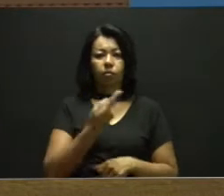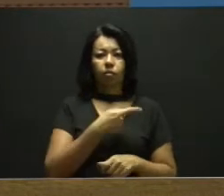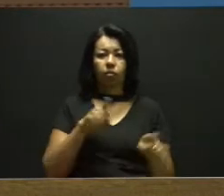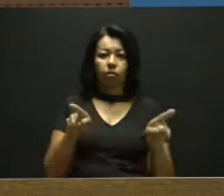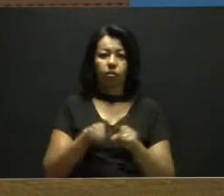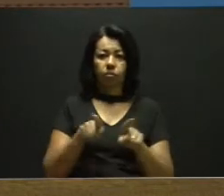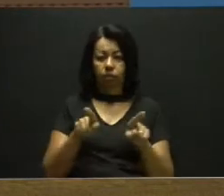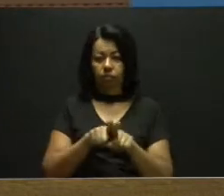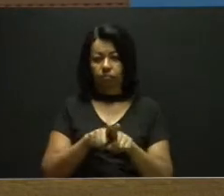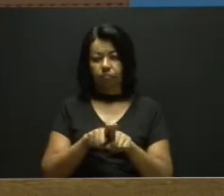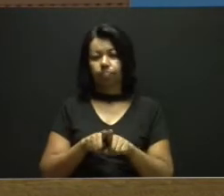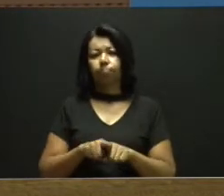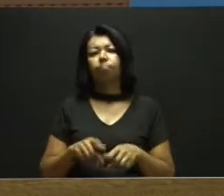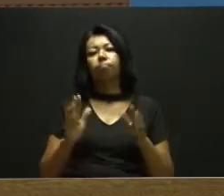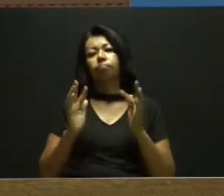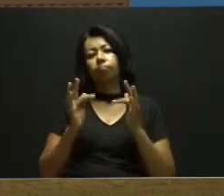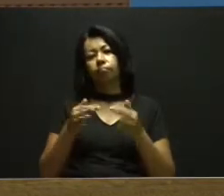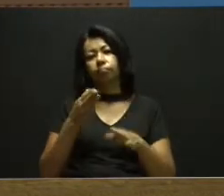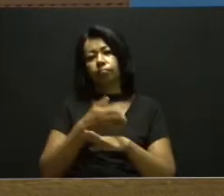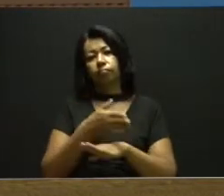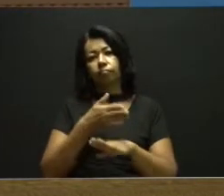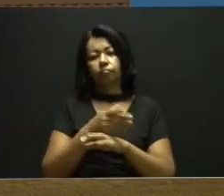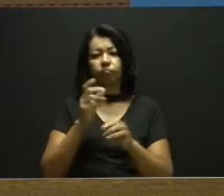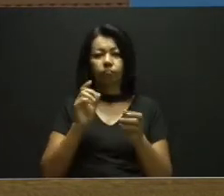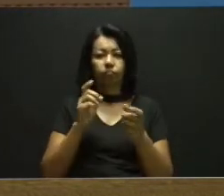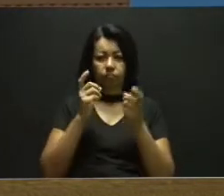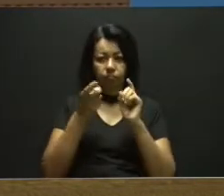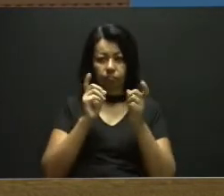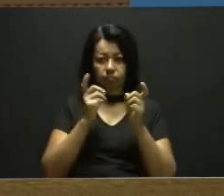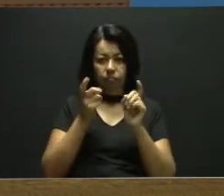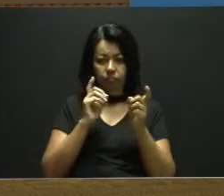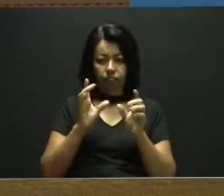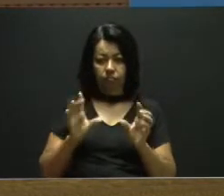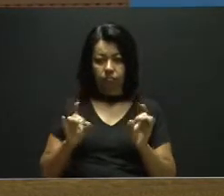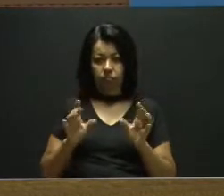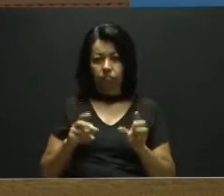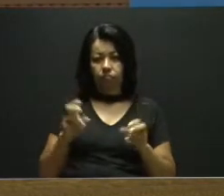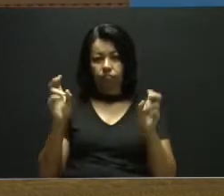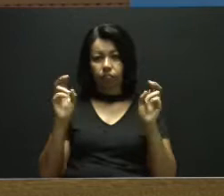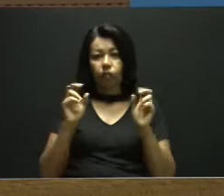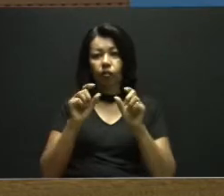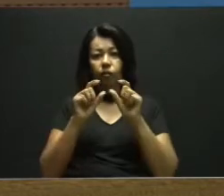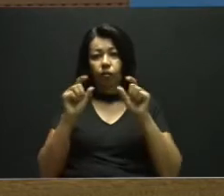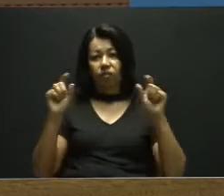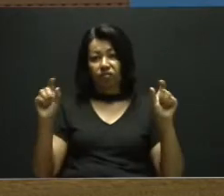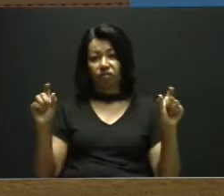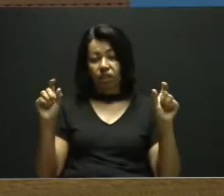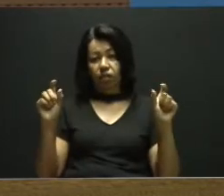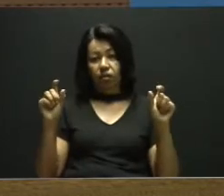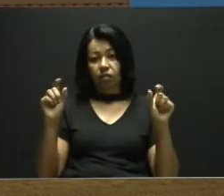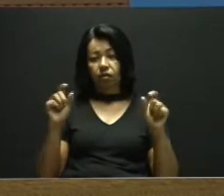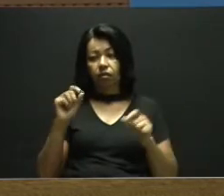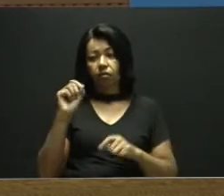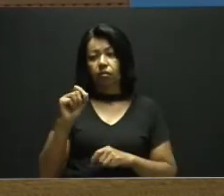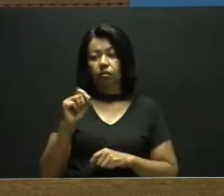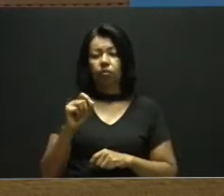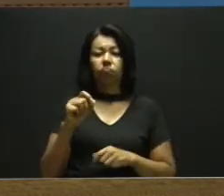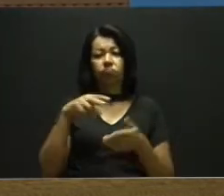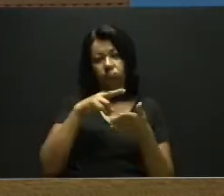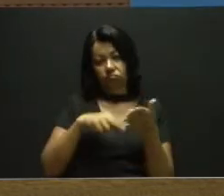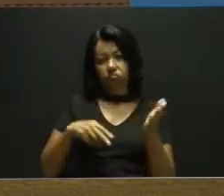encerro a minha participação nesse ato com uma frase que certa vez eu